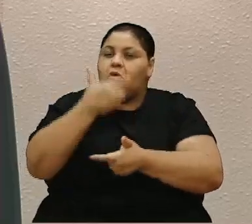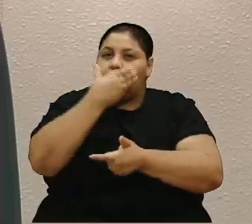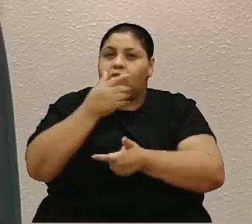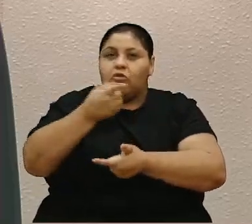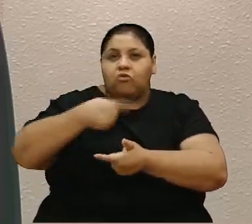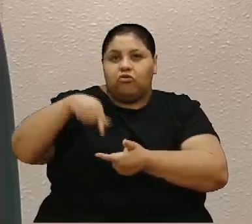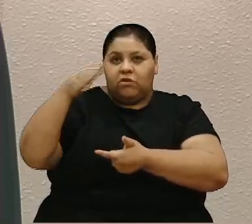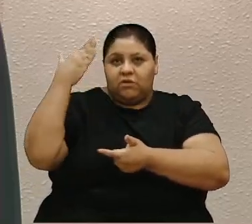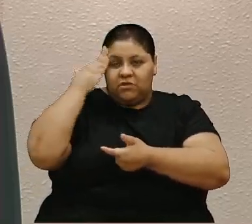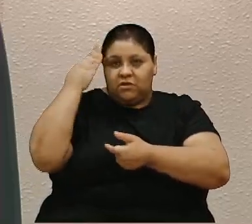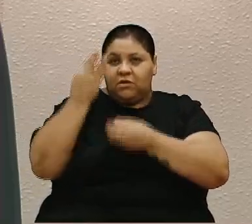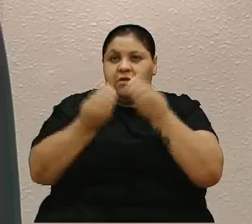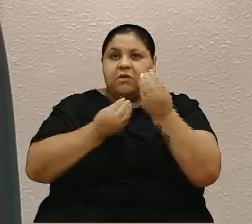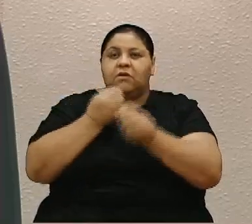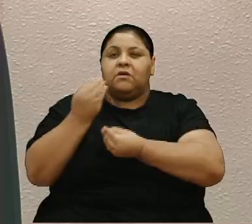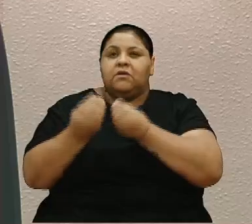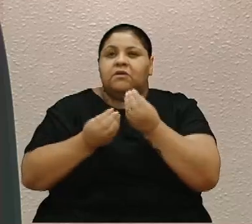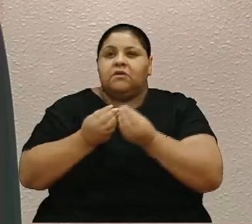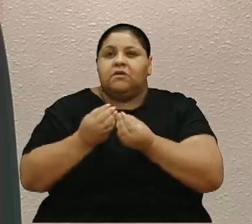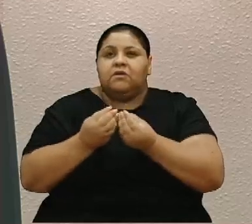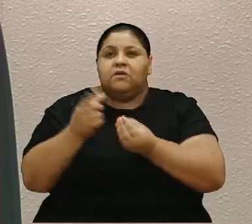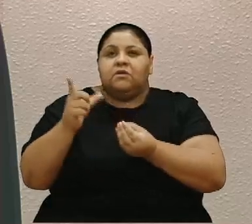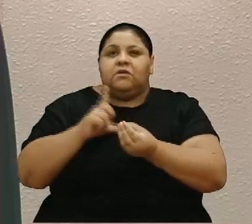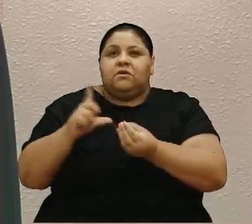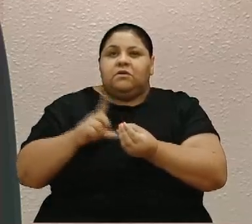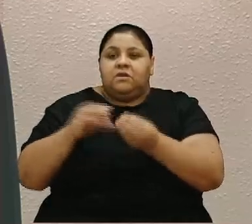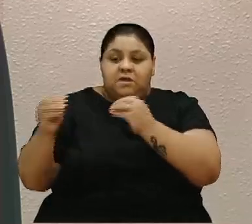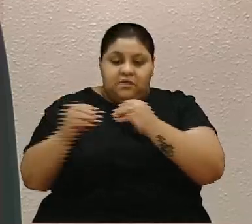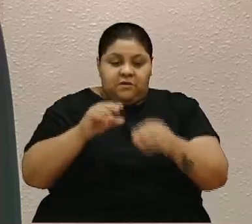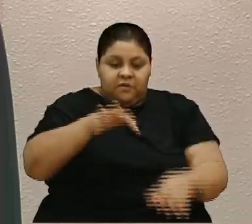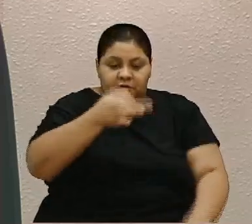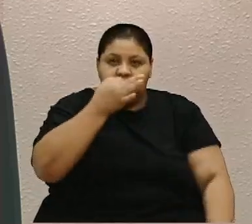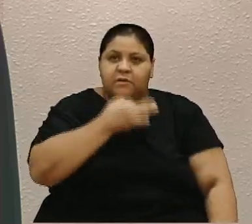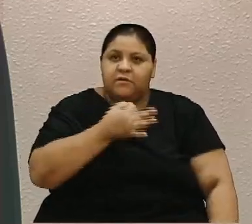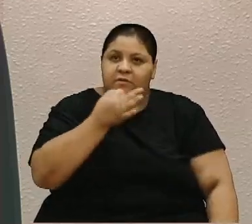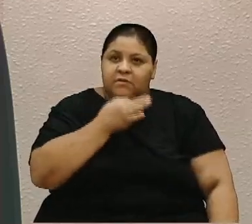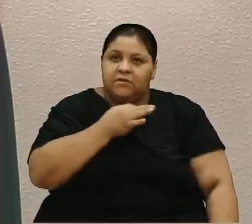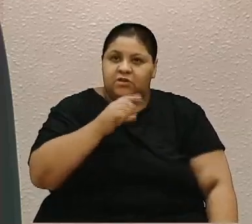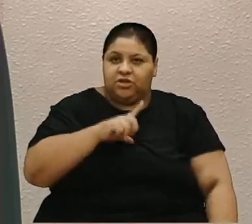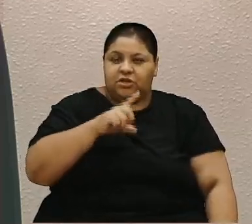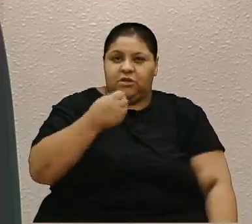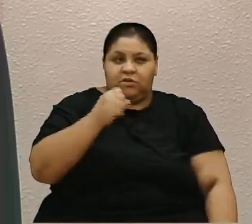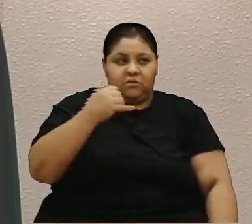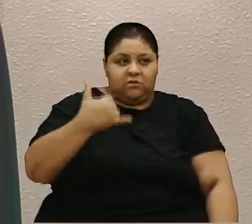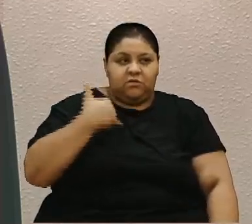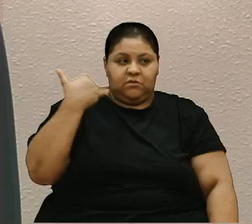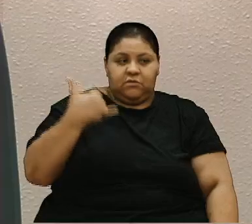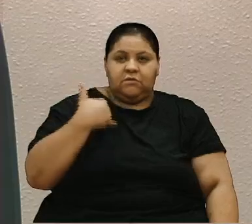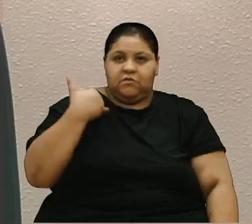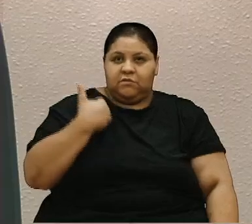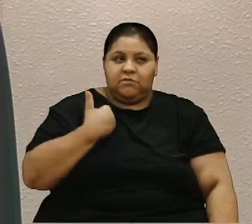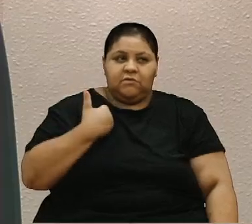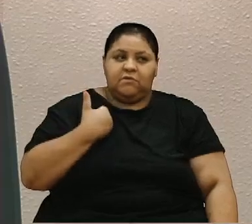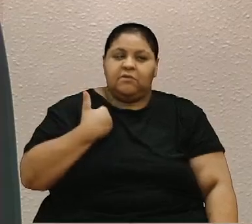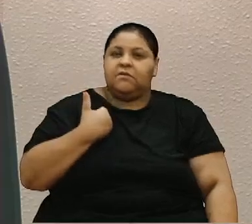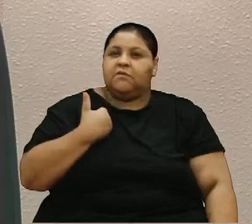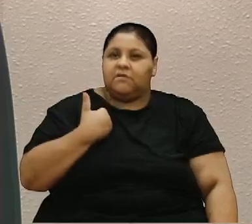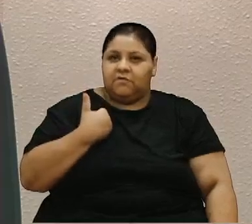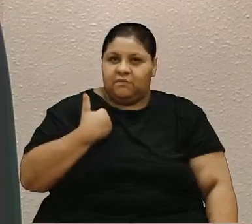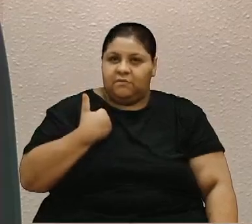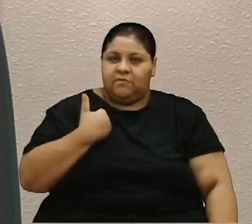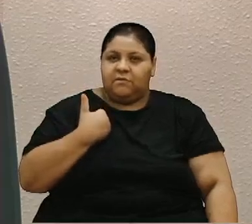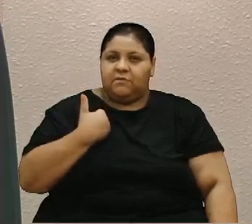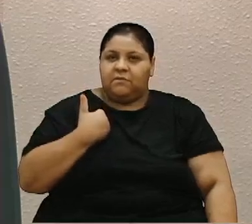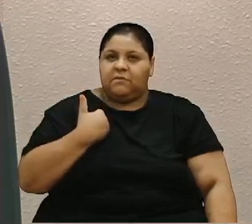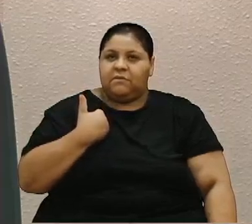Nós sabemos o que é, né, ter que vir para Caxias, vim para cá quando eu tinha 8 anos, sem ter, muitas vezes, política